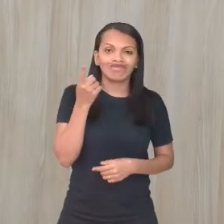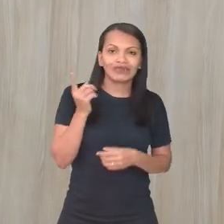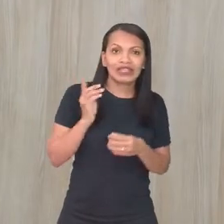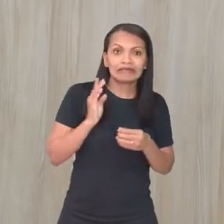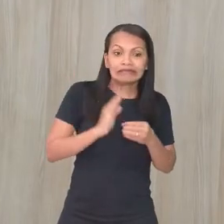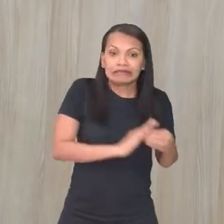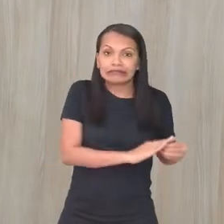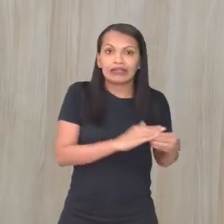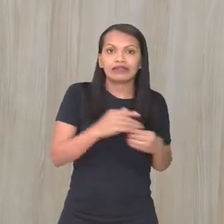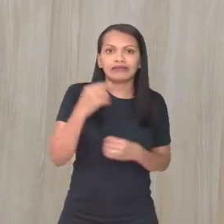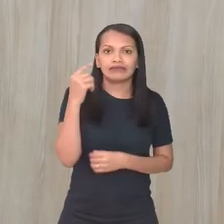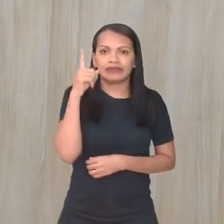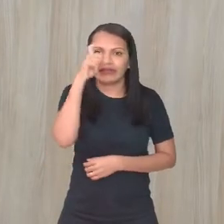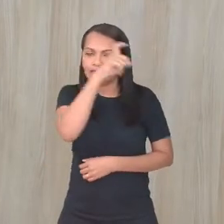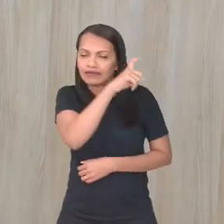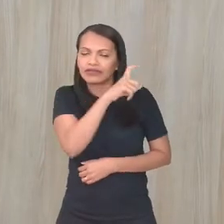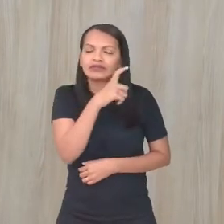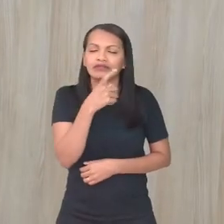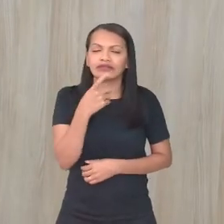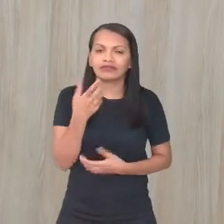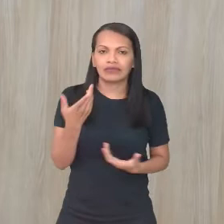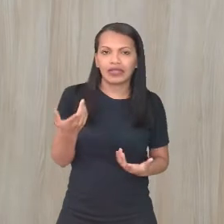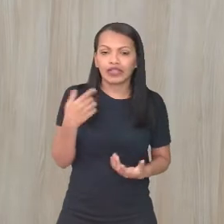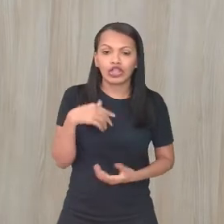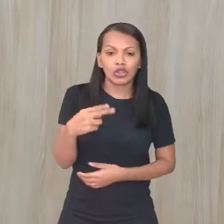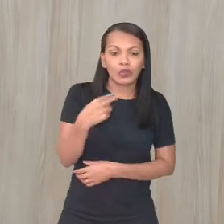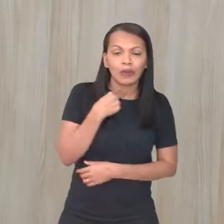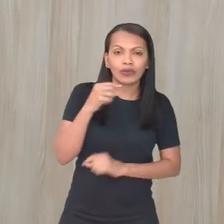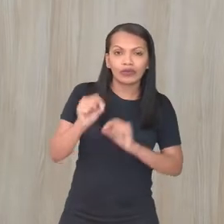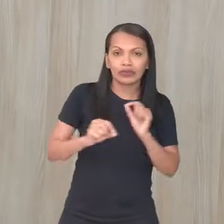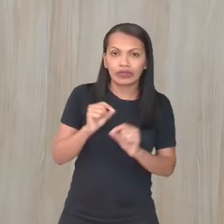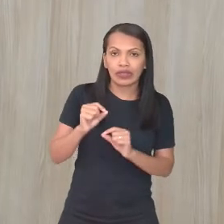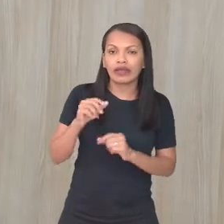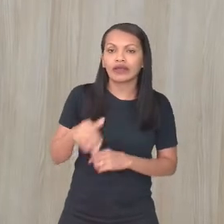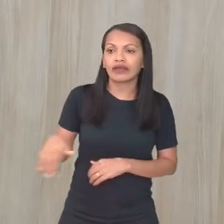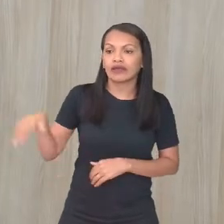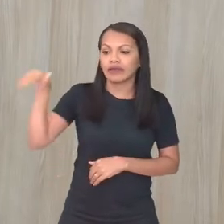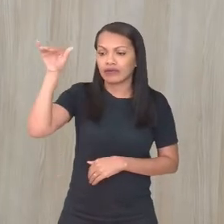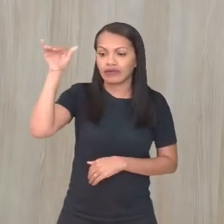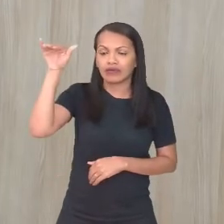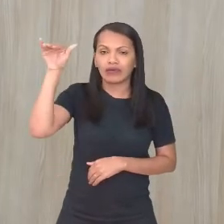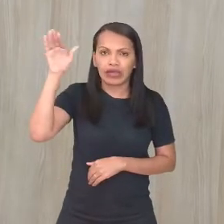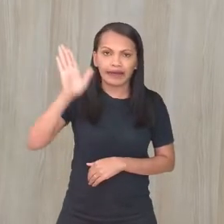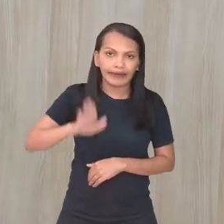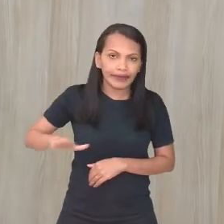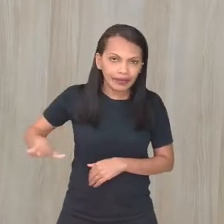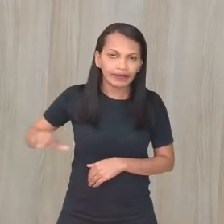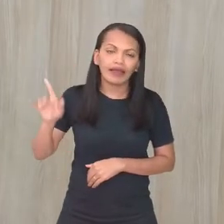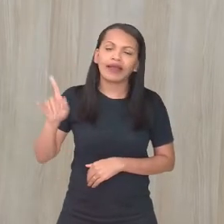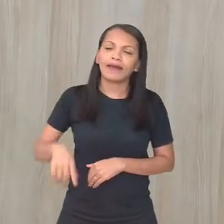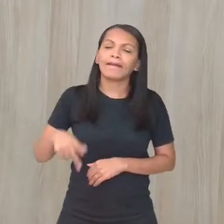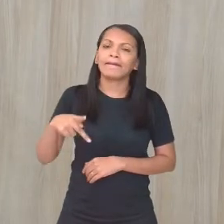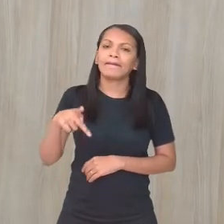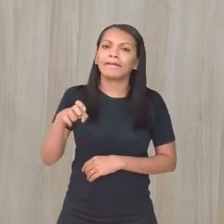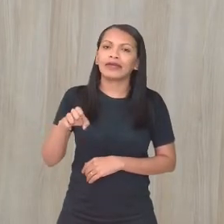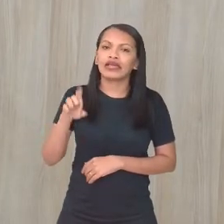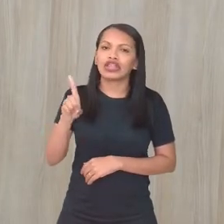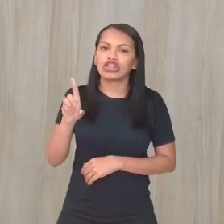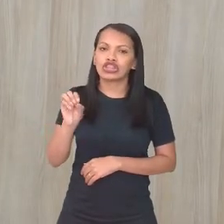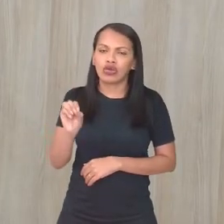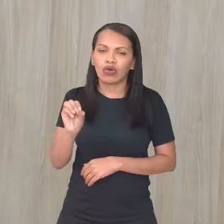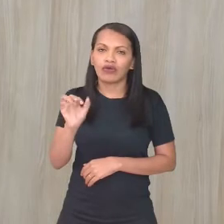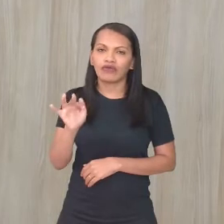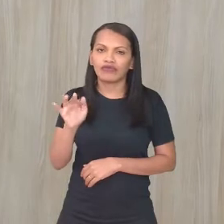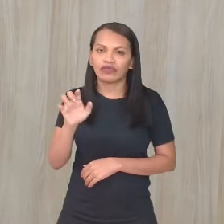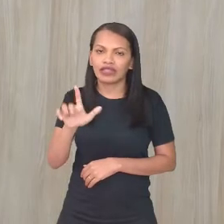pode falar em amor, por exemplo, entre adultos e crianças. O nome disso é pedofilia. Estou deixando assim muito claro.